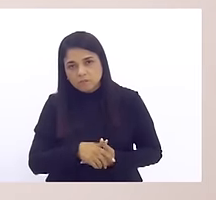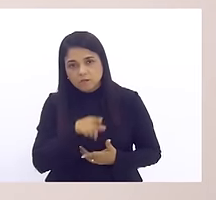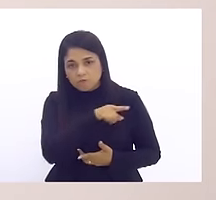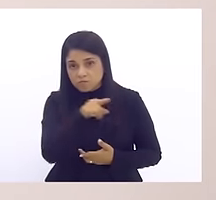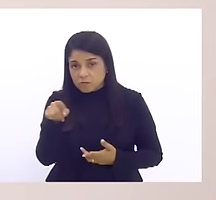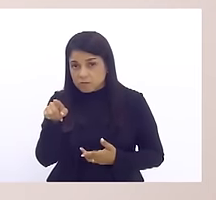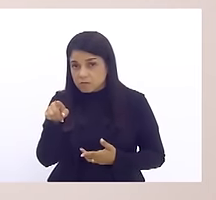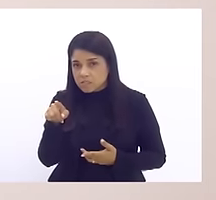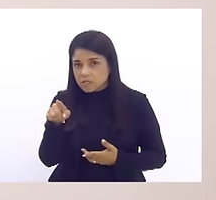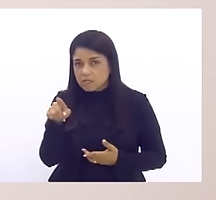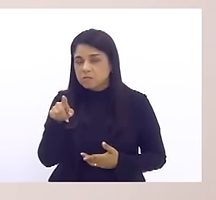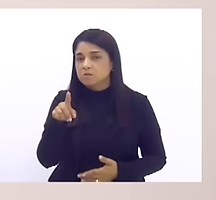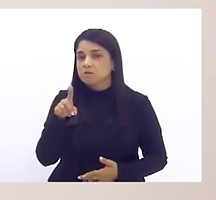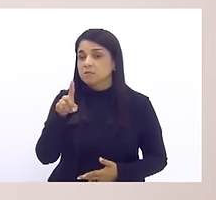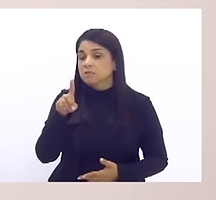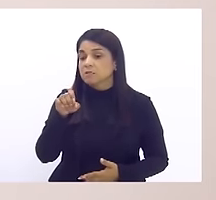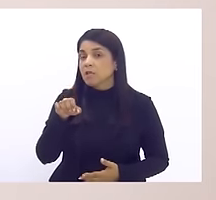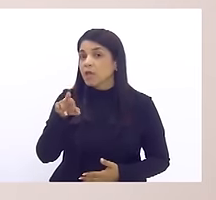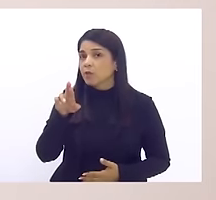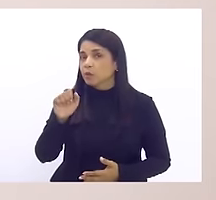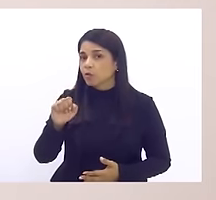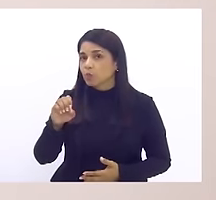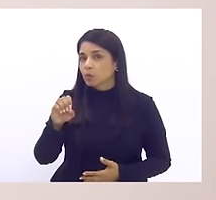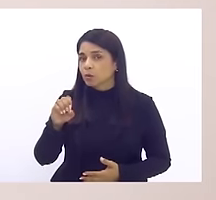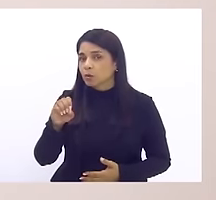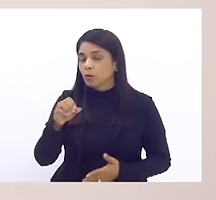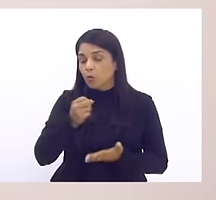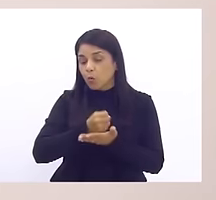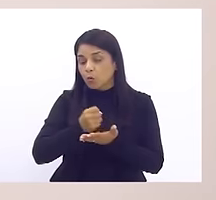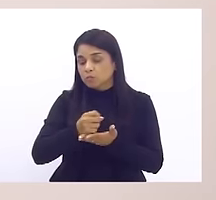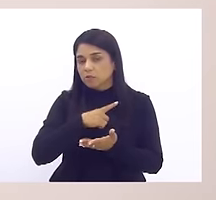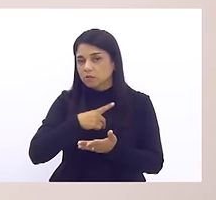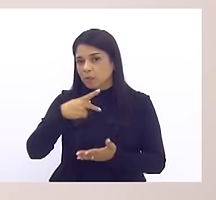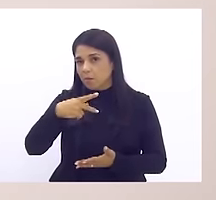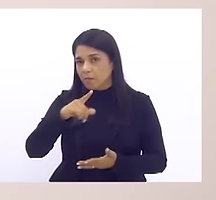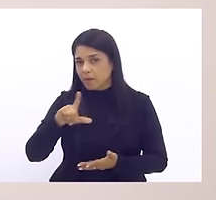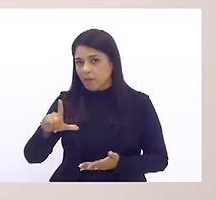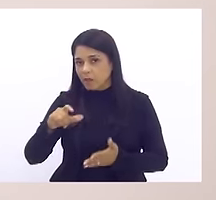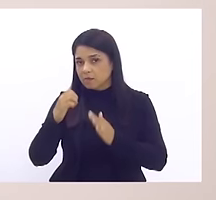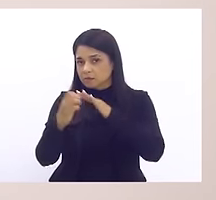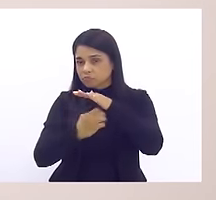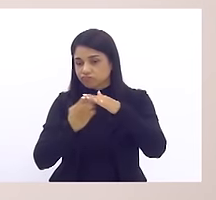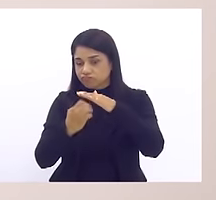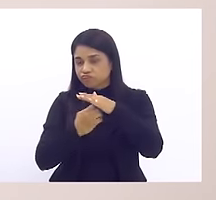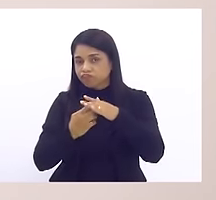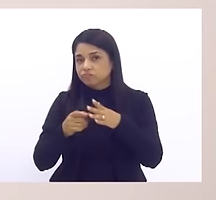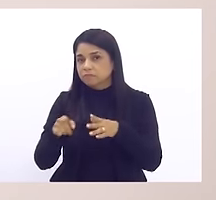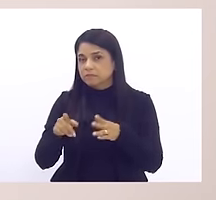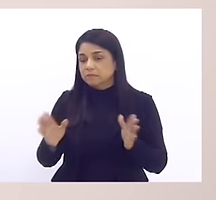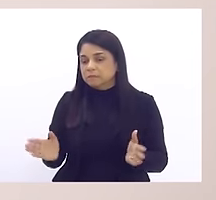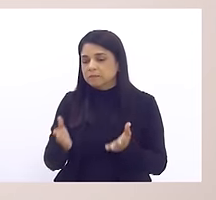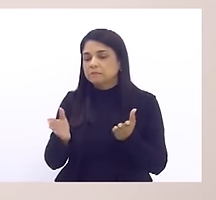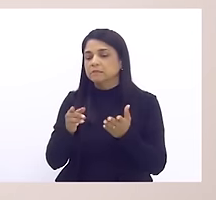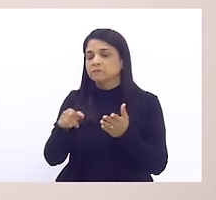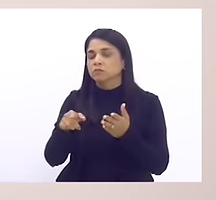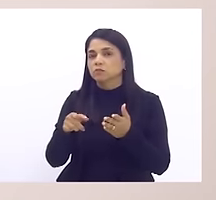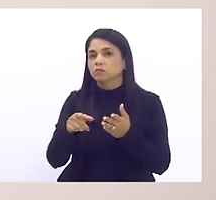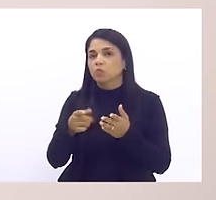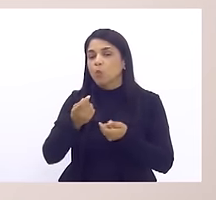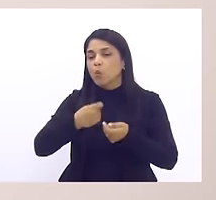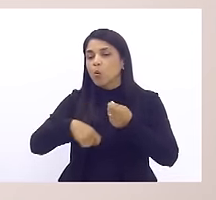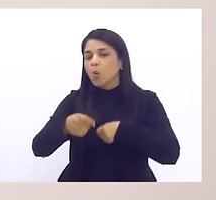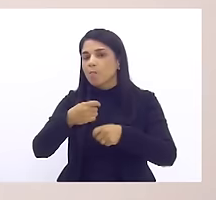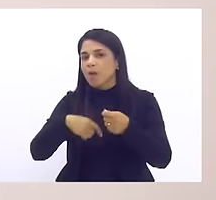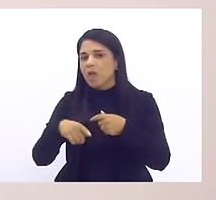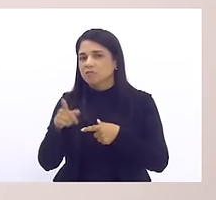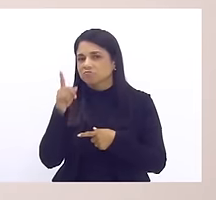teto porque o dela tem esse contrato com a empresa BR não fiscal não comece legal sim tem desmancha